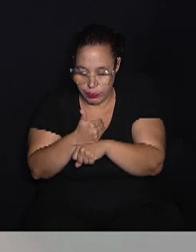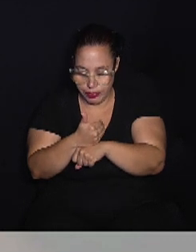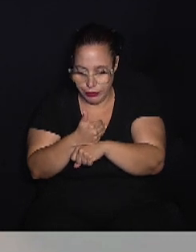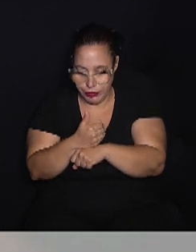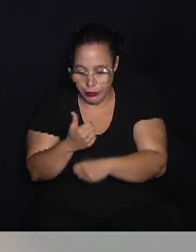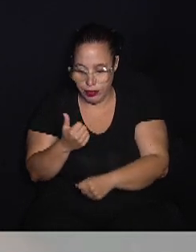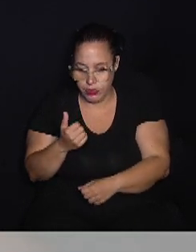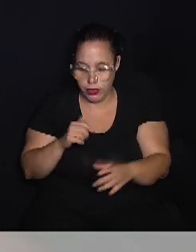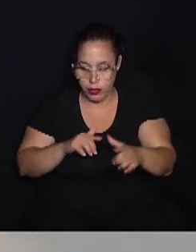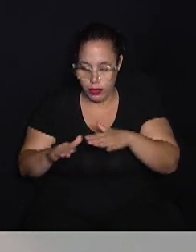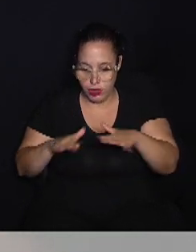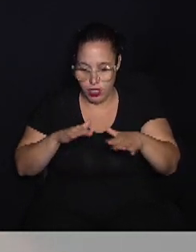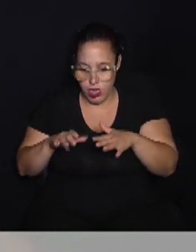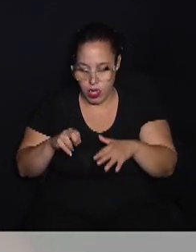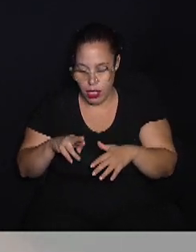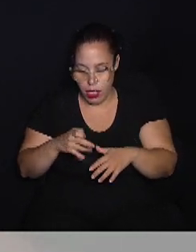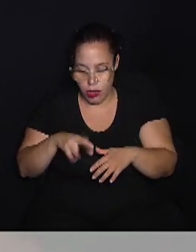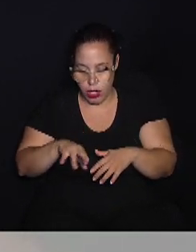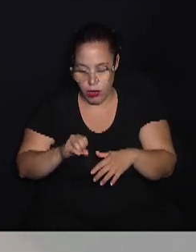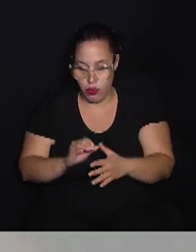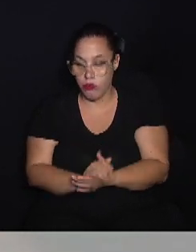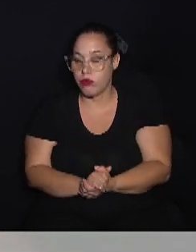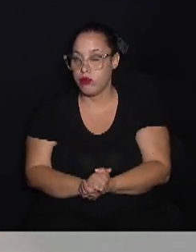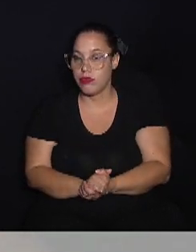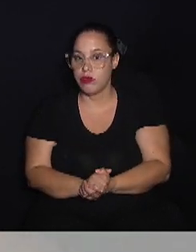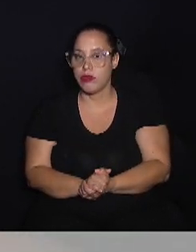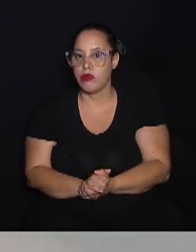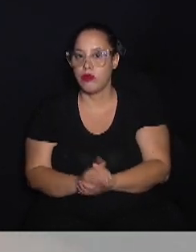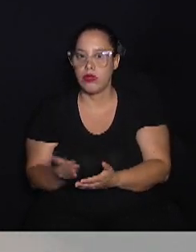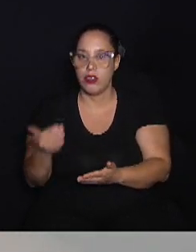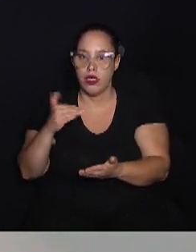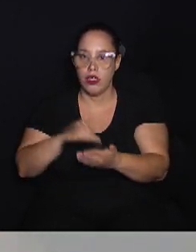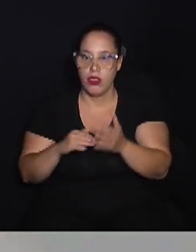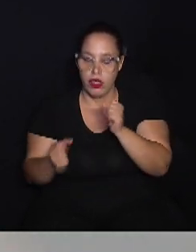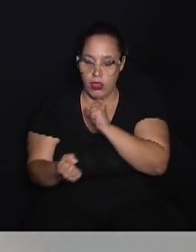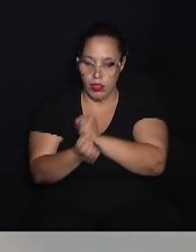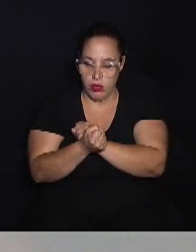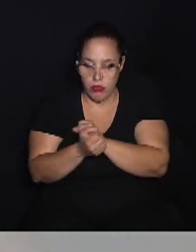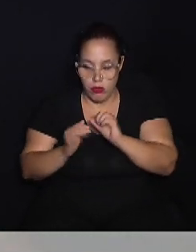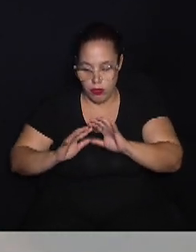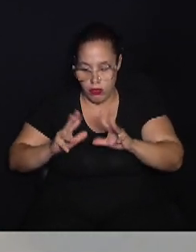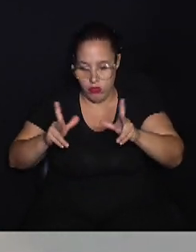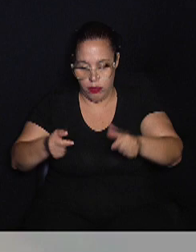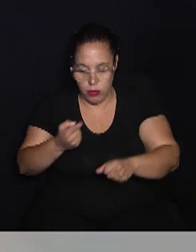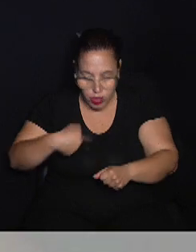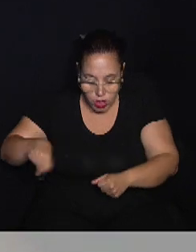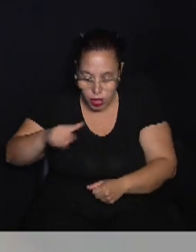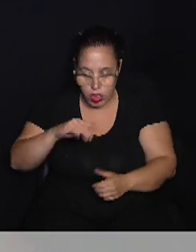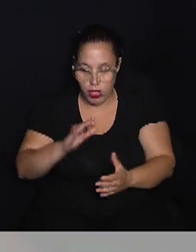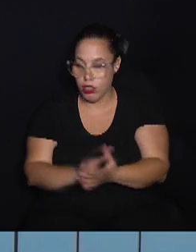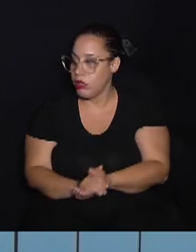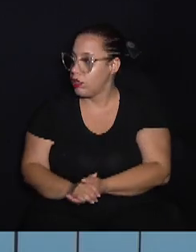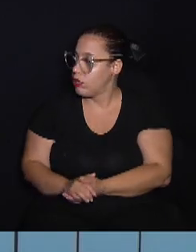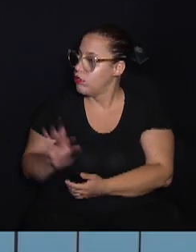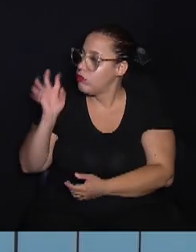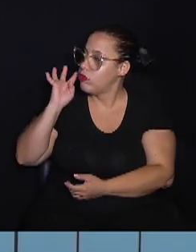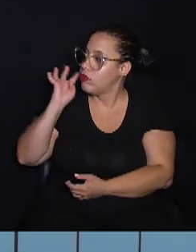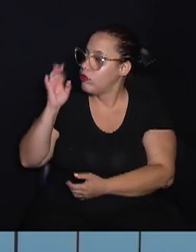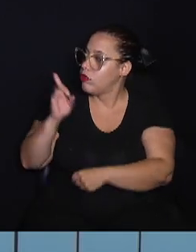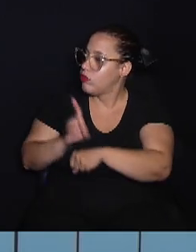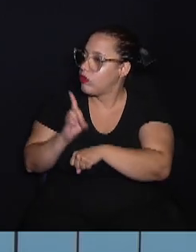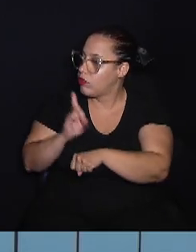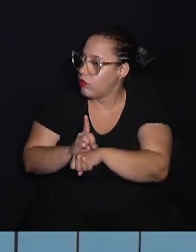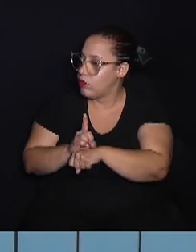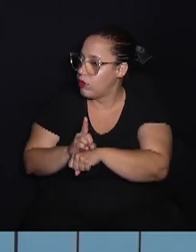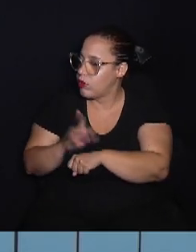desreguladores endócrinos a gente acaba trazendo uma proteção mais geral a ela é interessante né Doutor porque